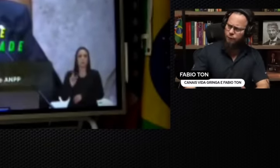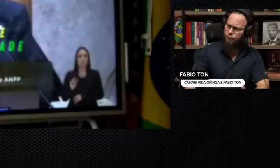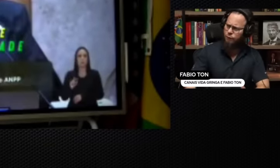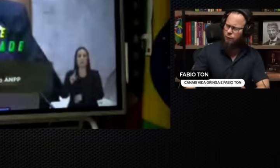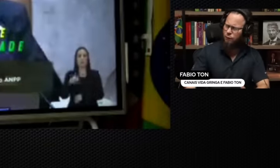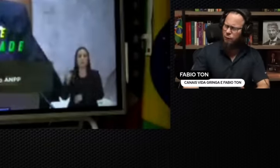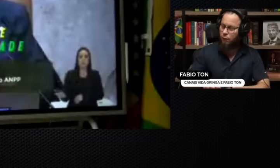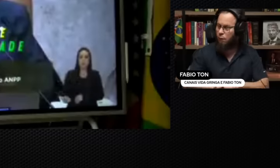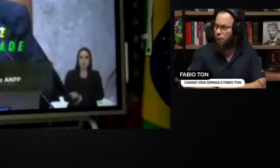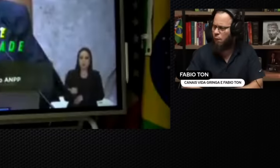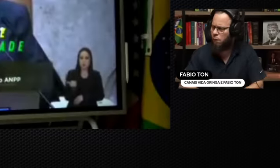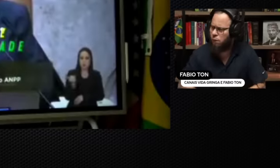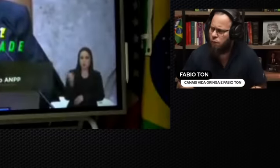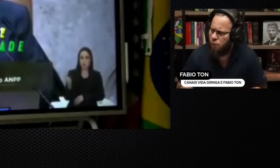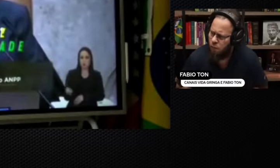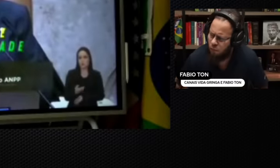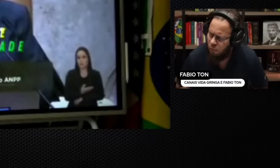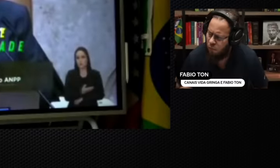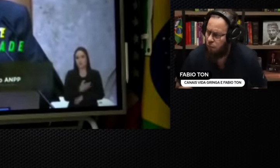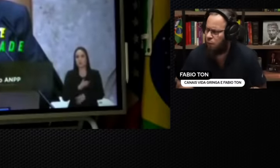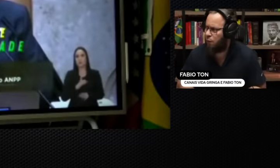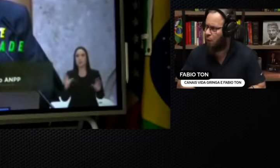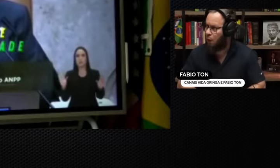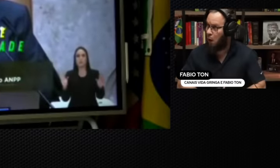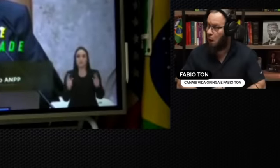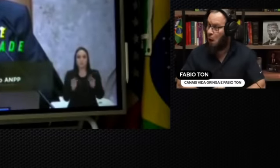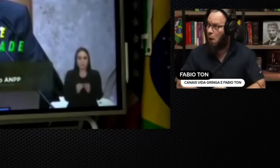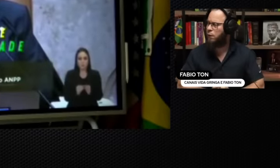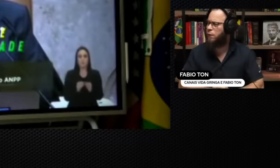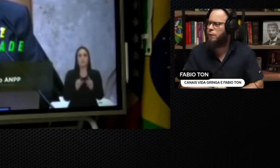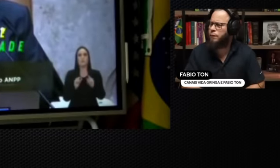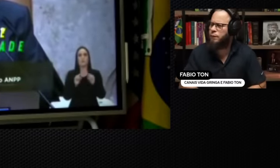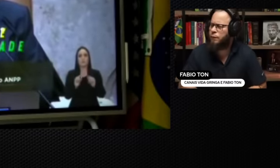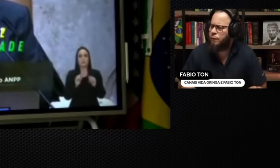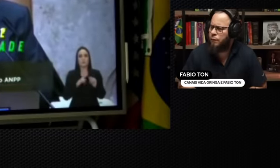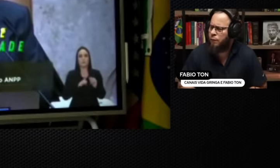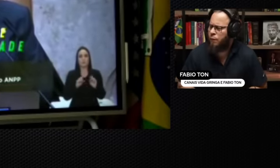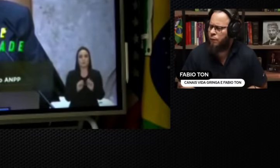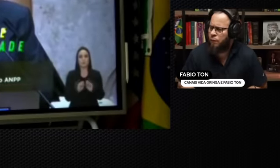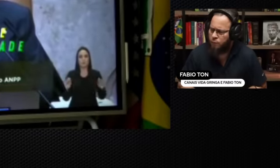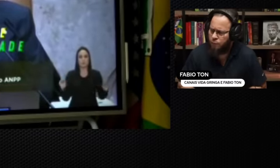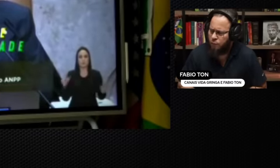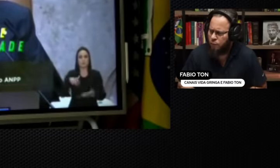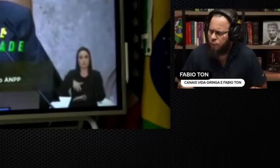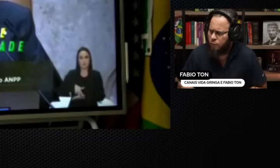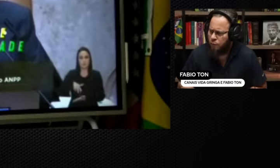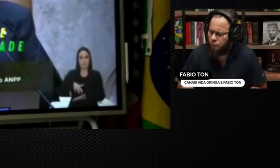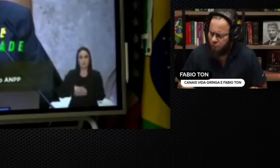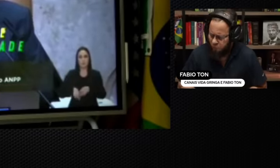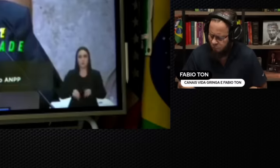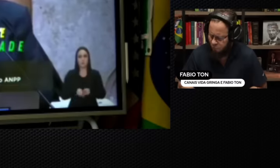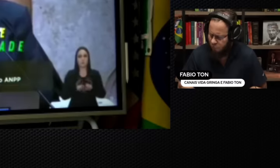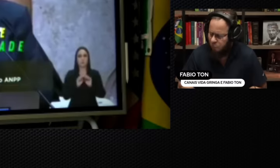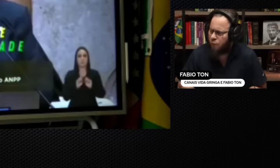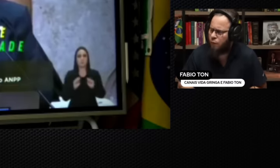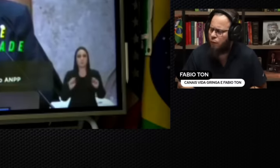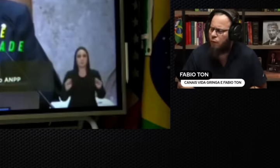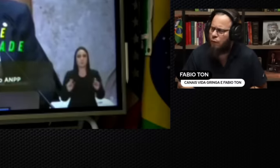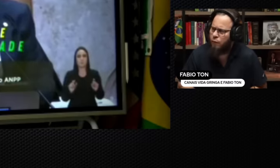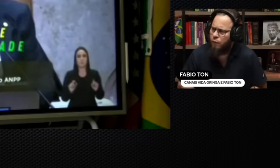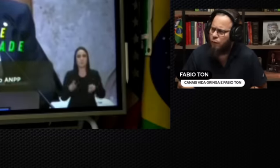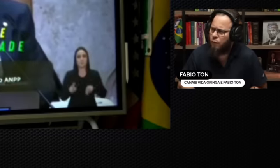importantíssima inovação que diminui as pressões sobre o sistema de execução penal e sobre o sistema eh